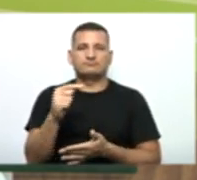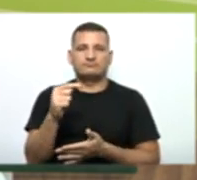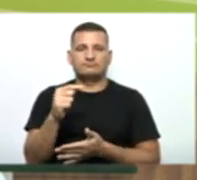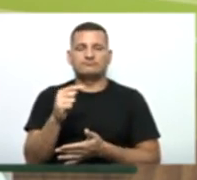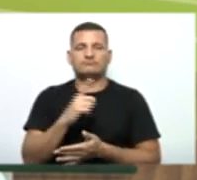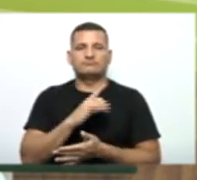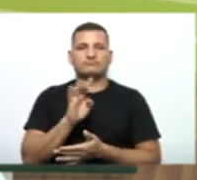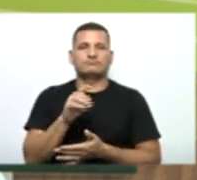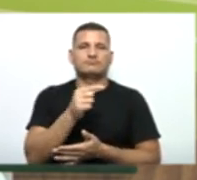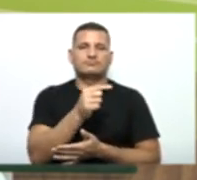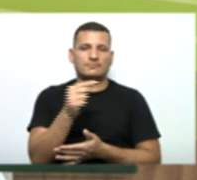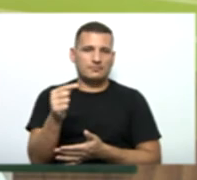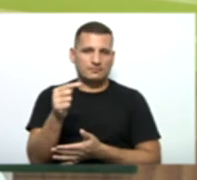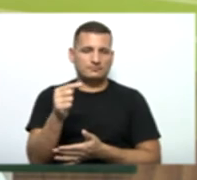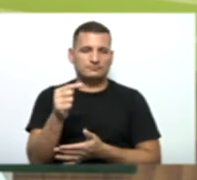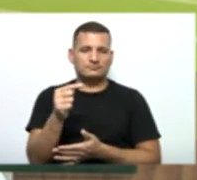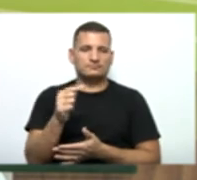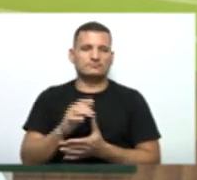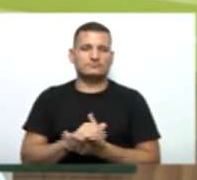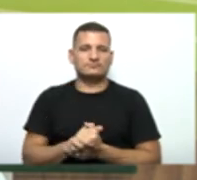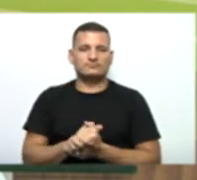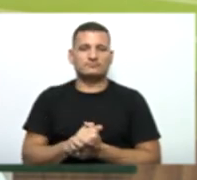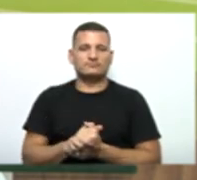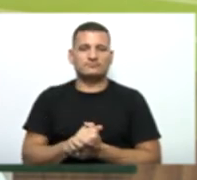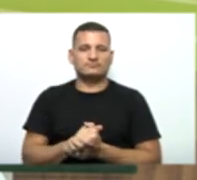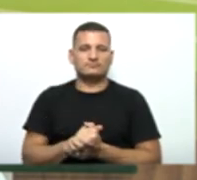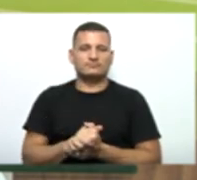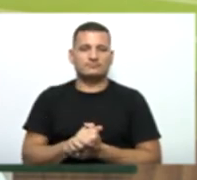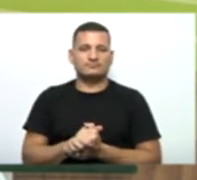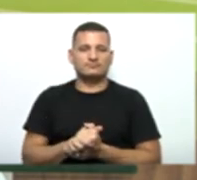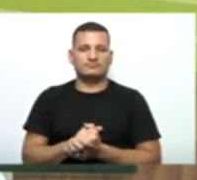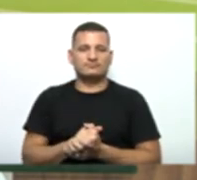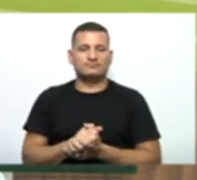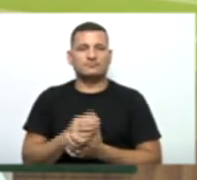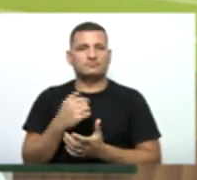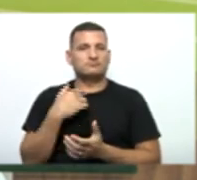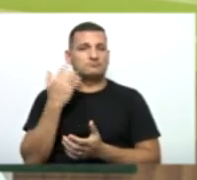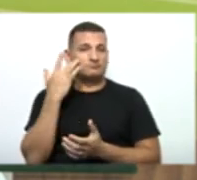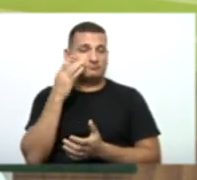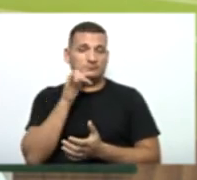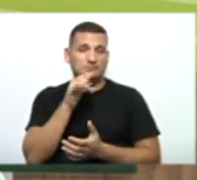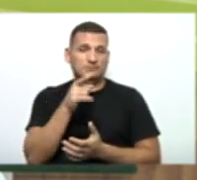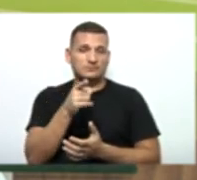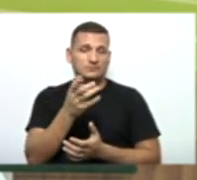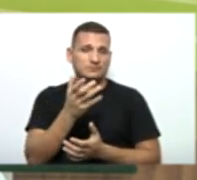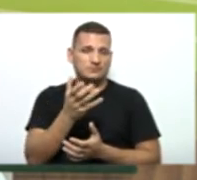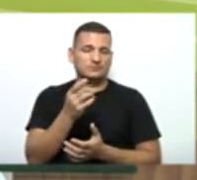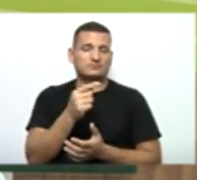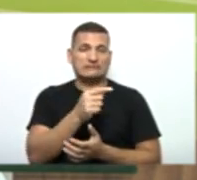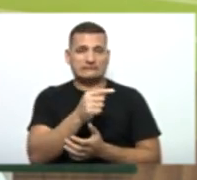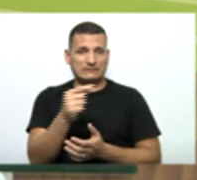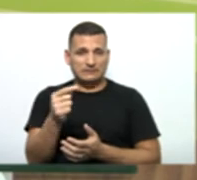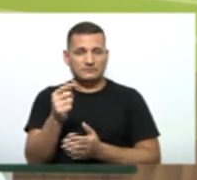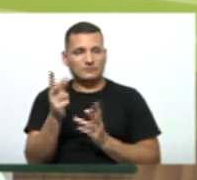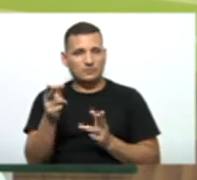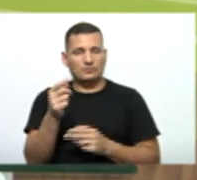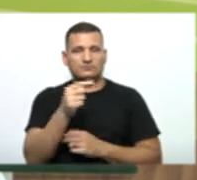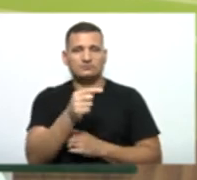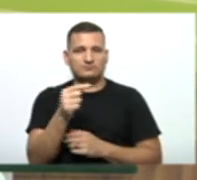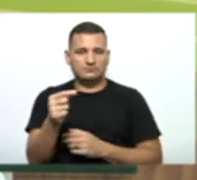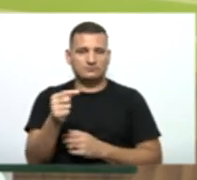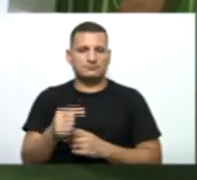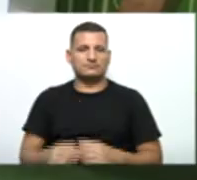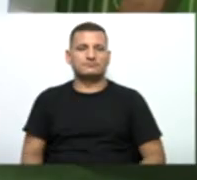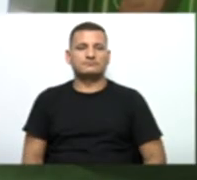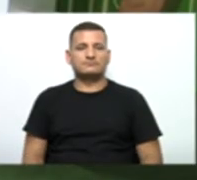um traço. Então, eu não sei se ele quis botar o traço como se fosse um underline.